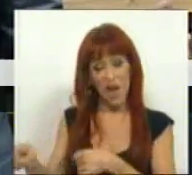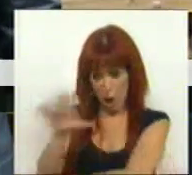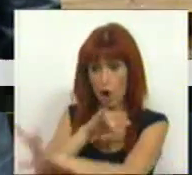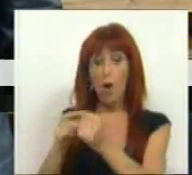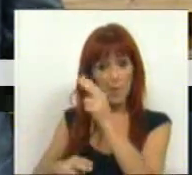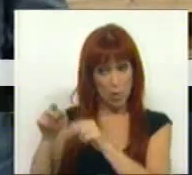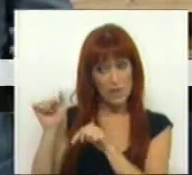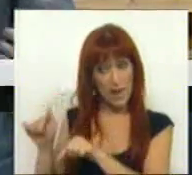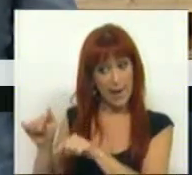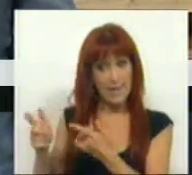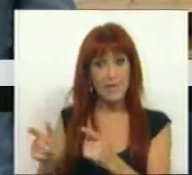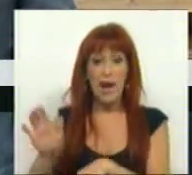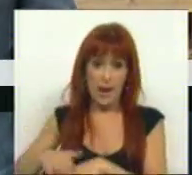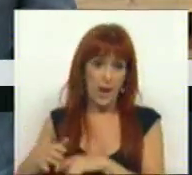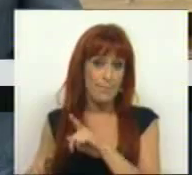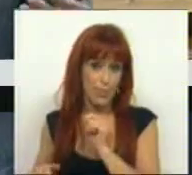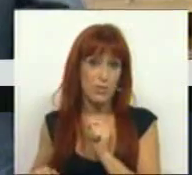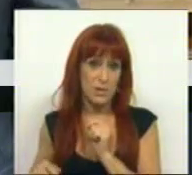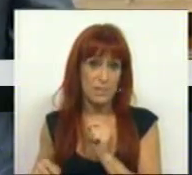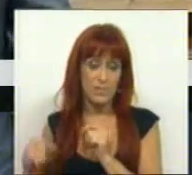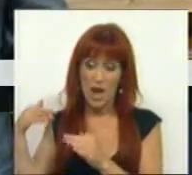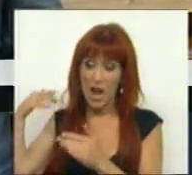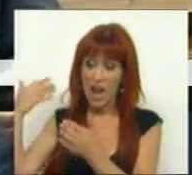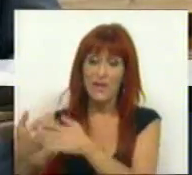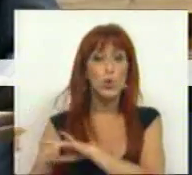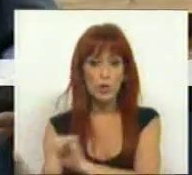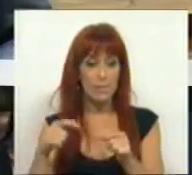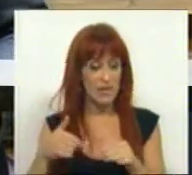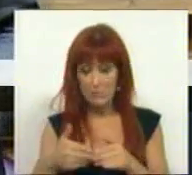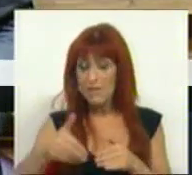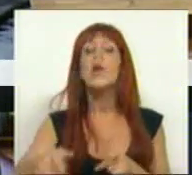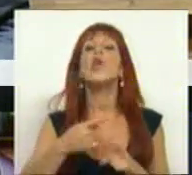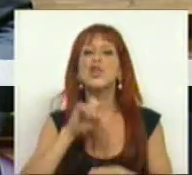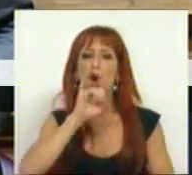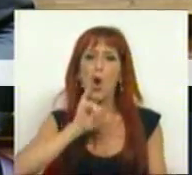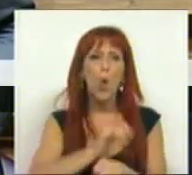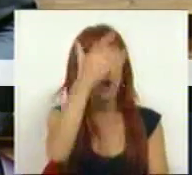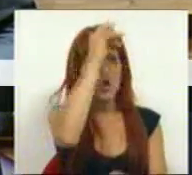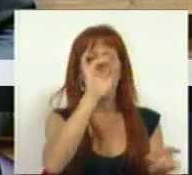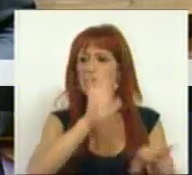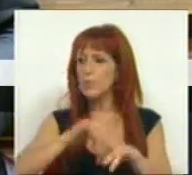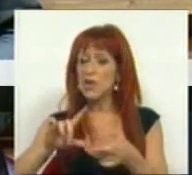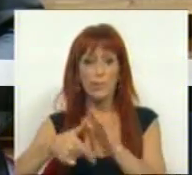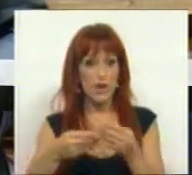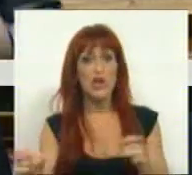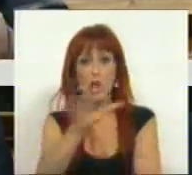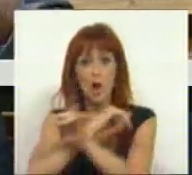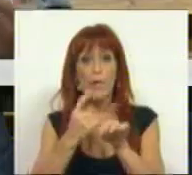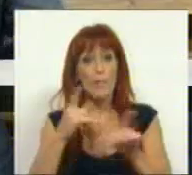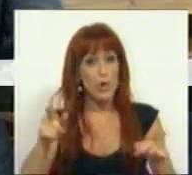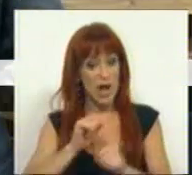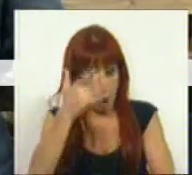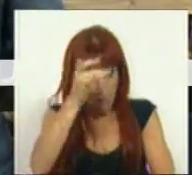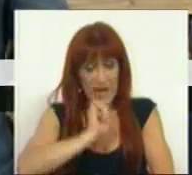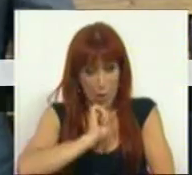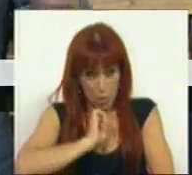está a ser construída. E é por isso que, ao longo deste debate, traremos também outras opiniões sobre este projeto europeu, porque, na